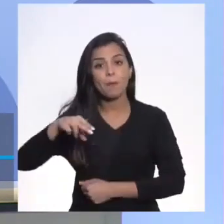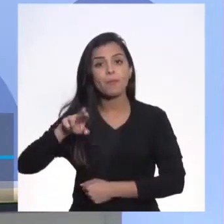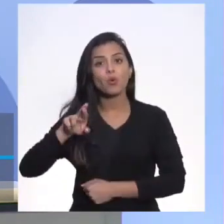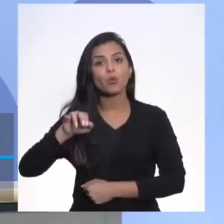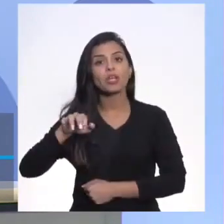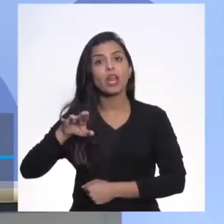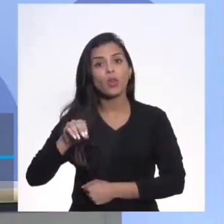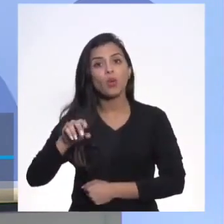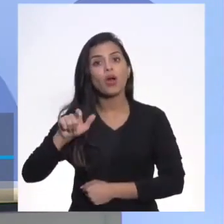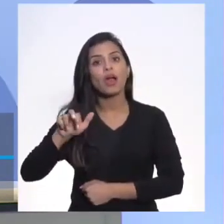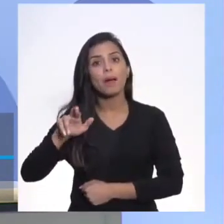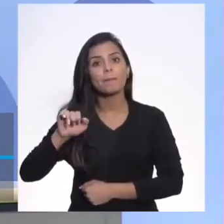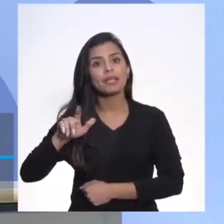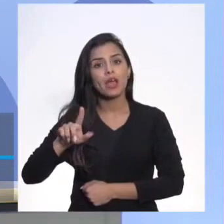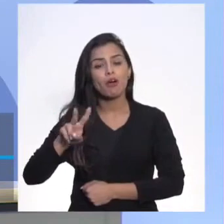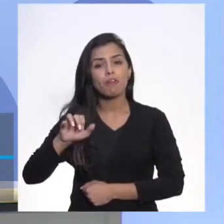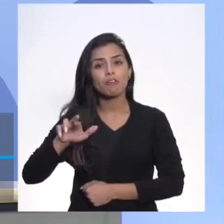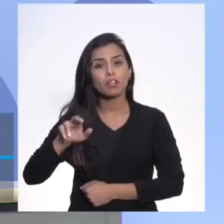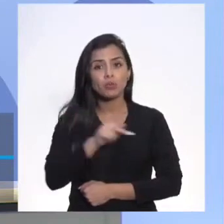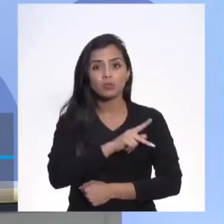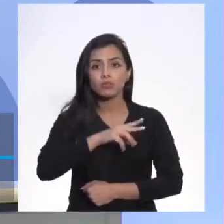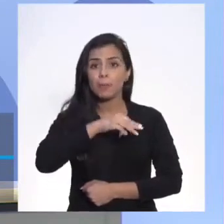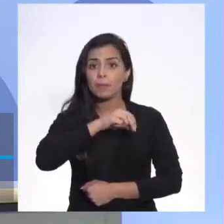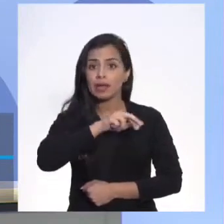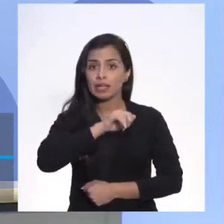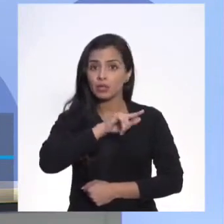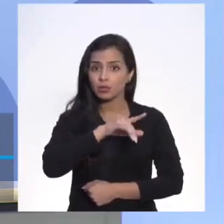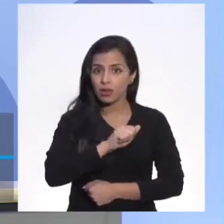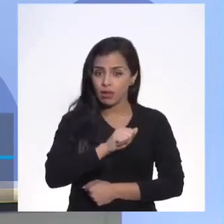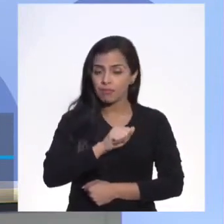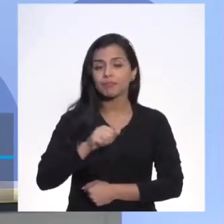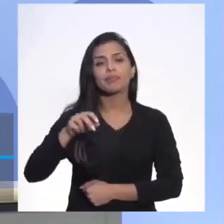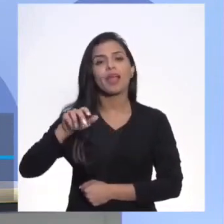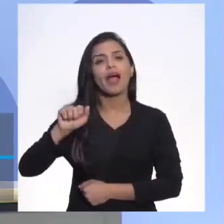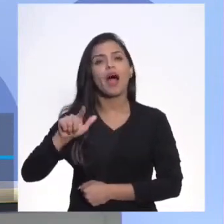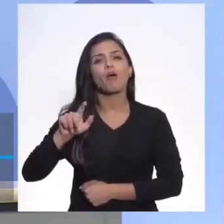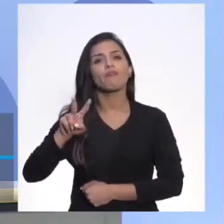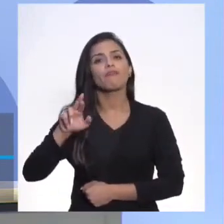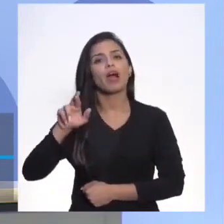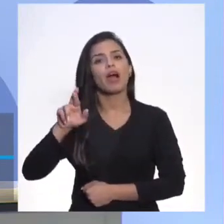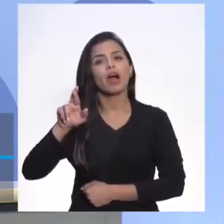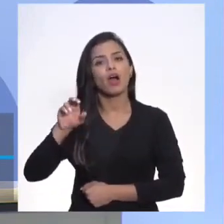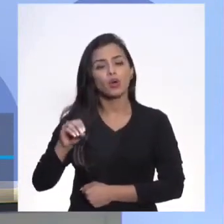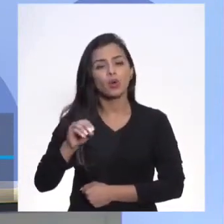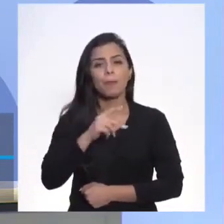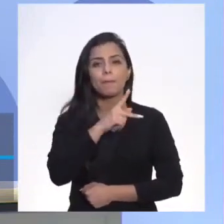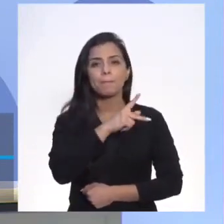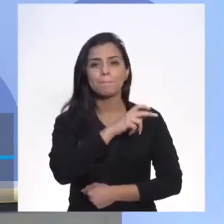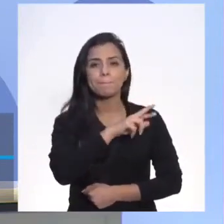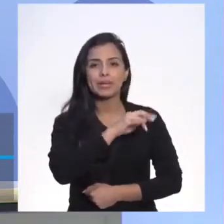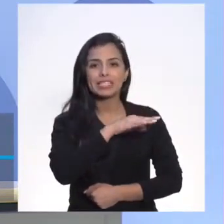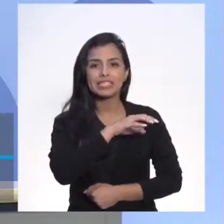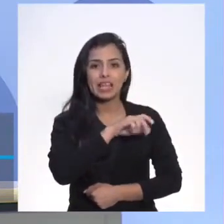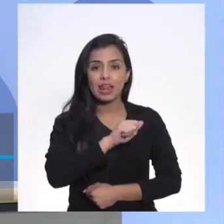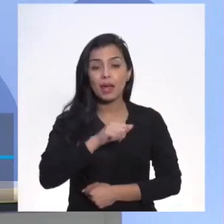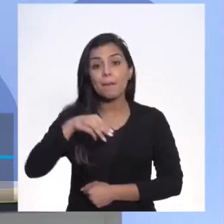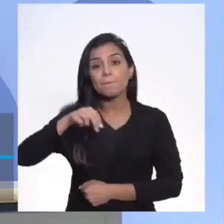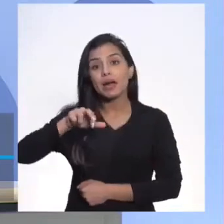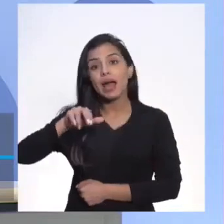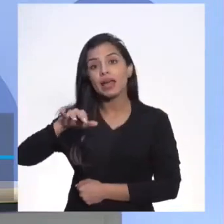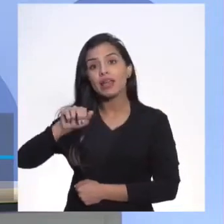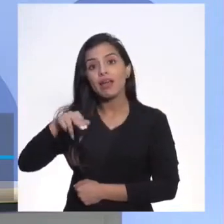Murilo, aluno Gabriel e aluno Vitor, da professora Marilda, aluno Álvaro, da professora Priscila, aluna Mariana e aluna Sara, da